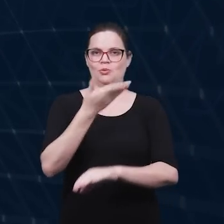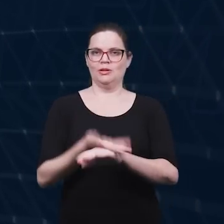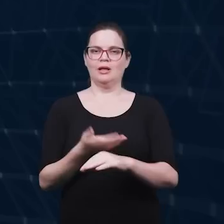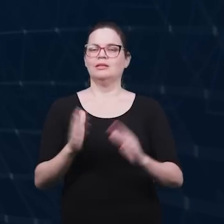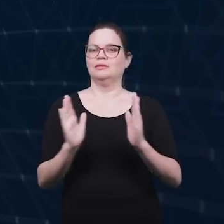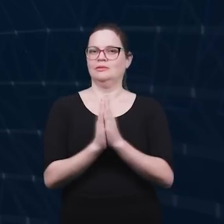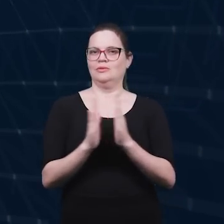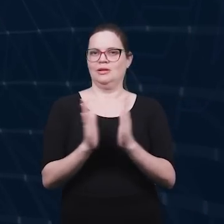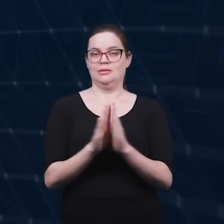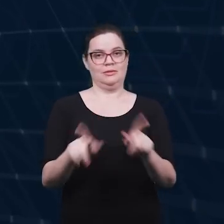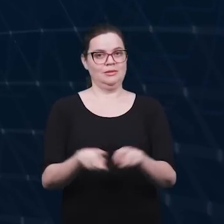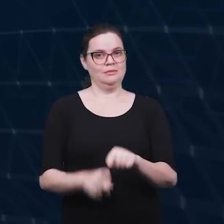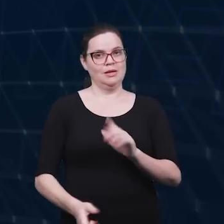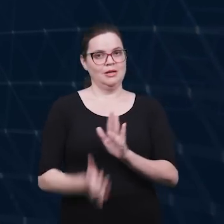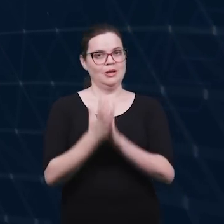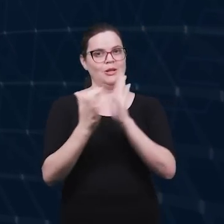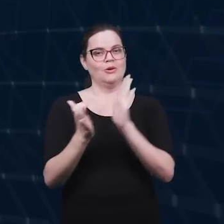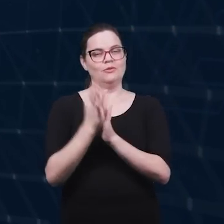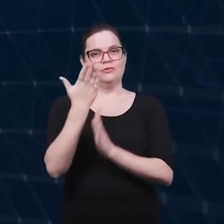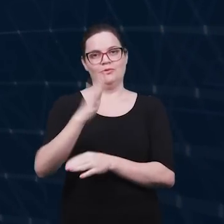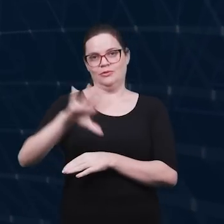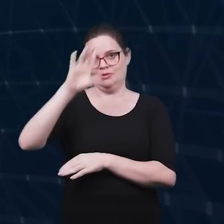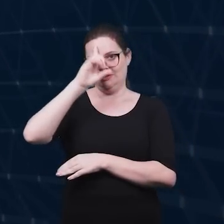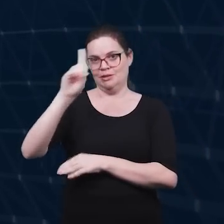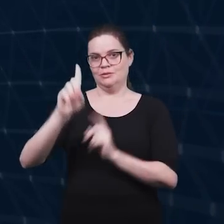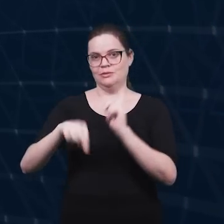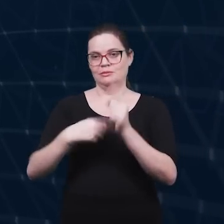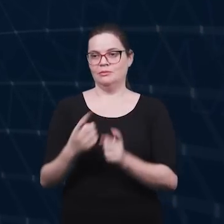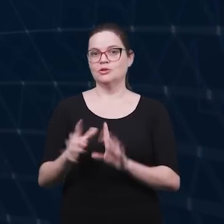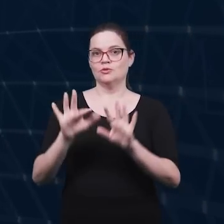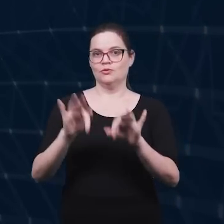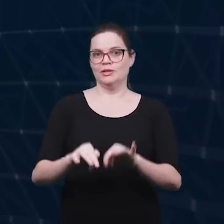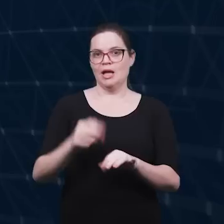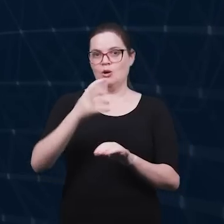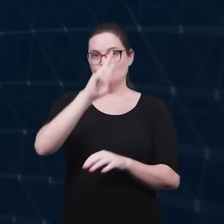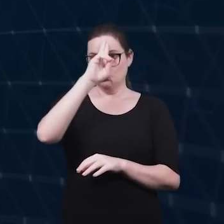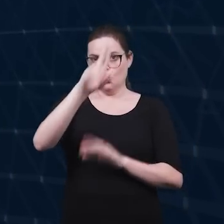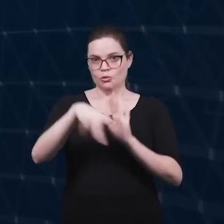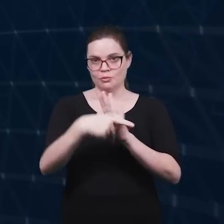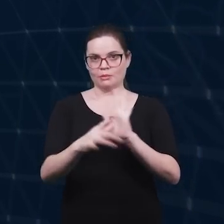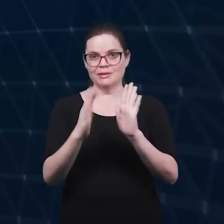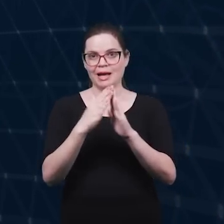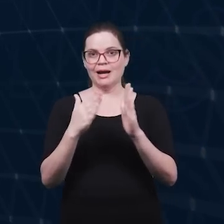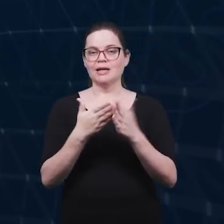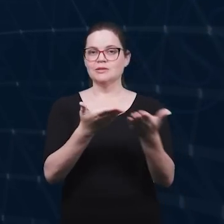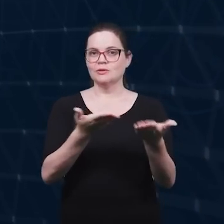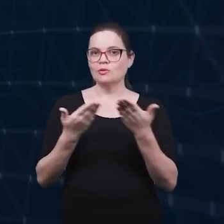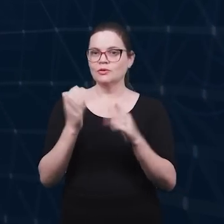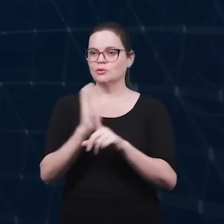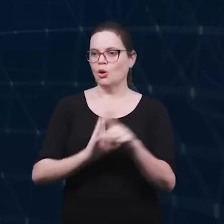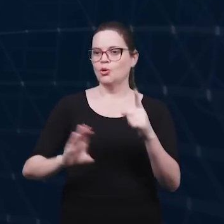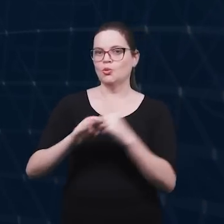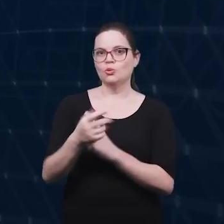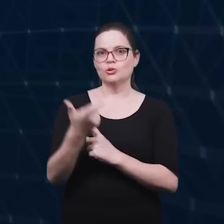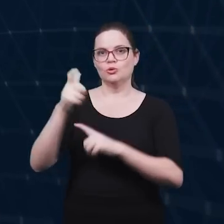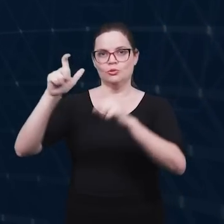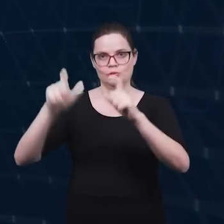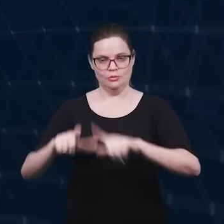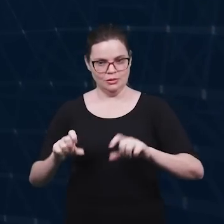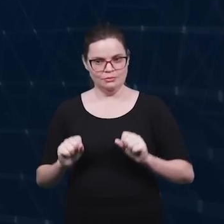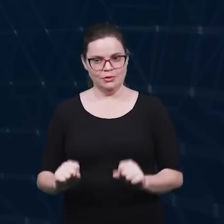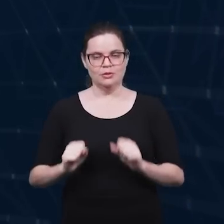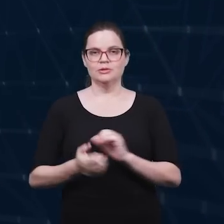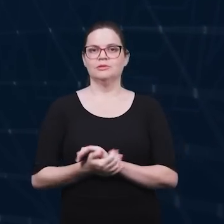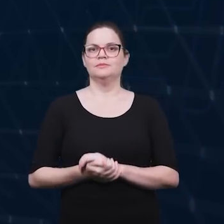oração e louvores ao nosso Deus. Ao final da assistência, o proprietário estendeu o convite para que um culto fosse realizado em outra casa de